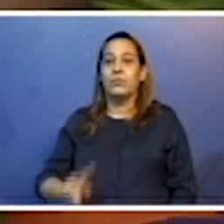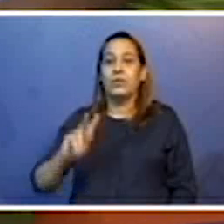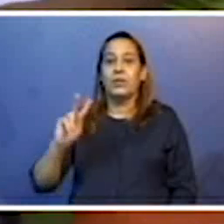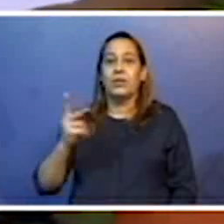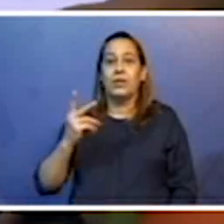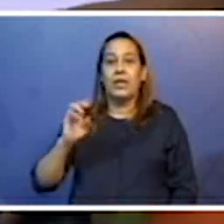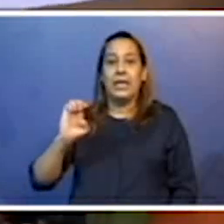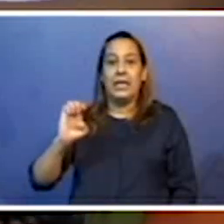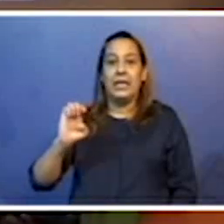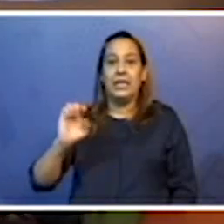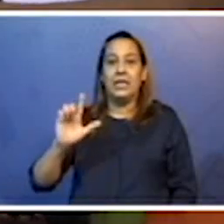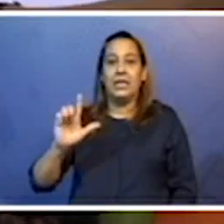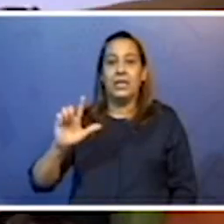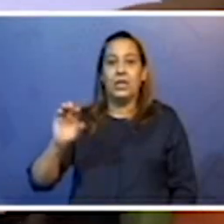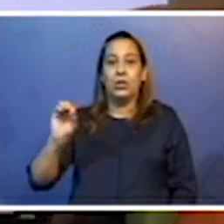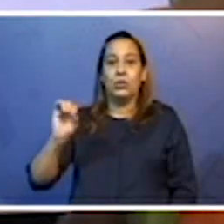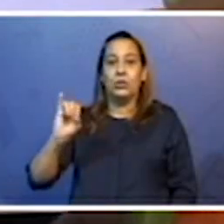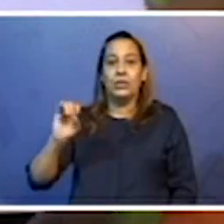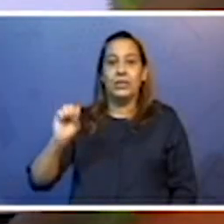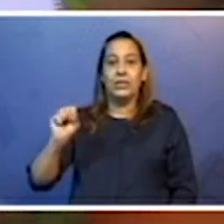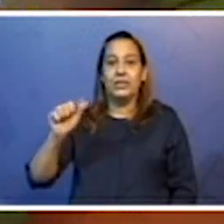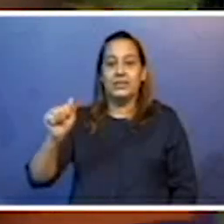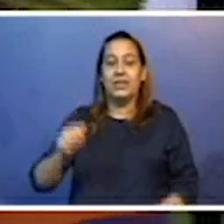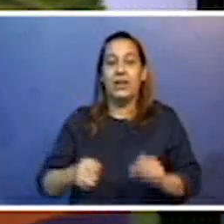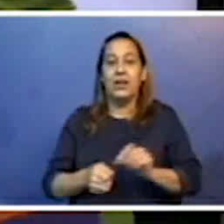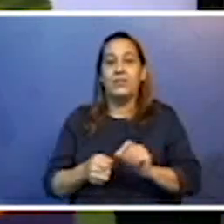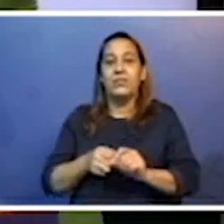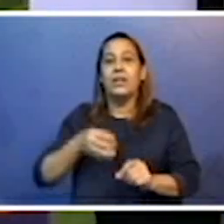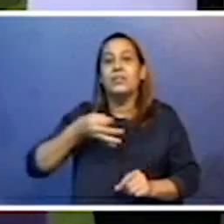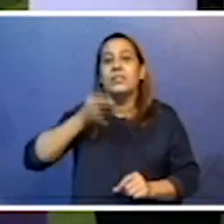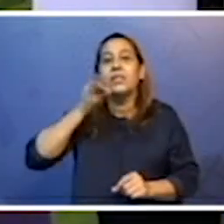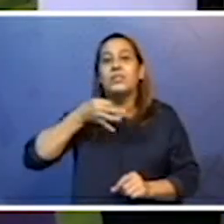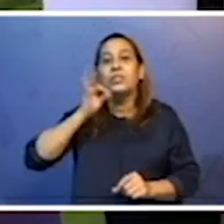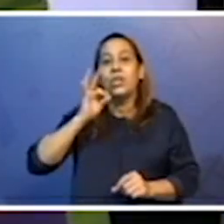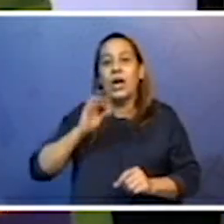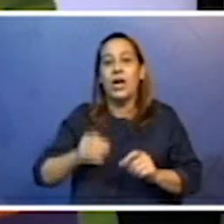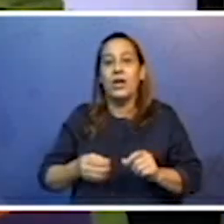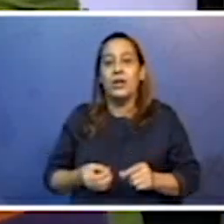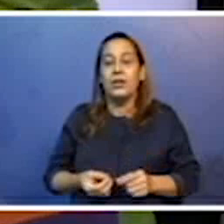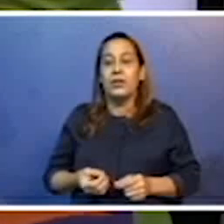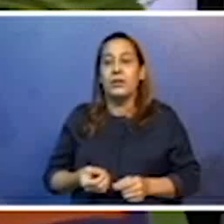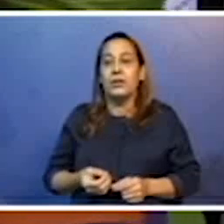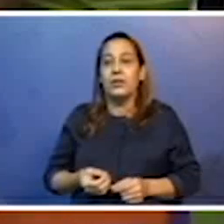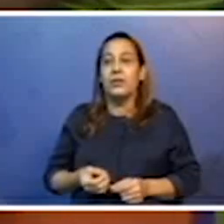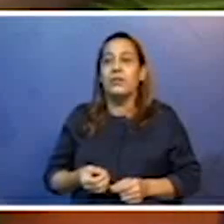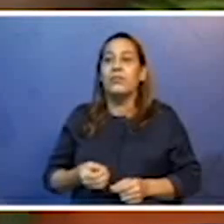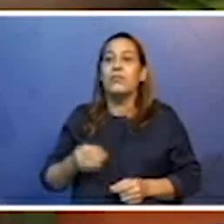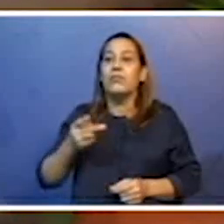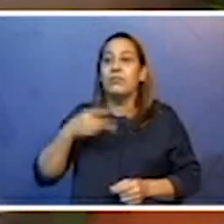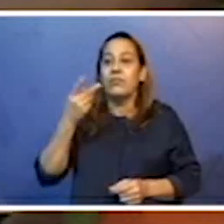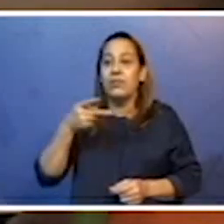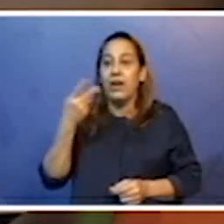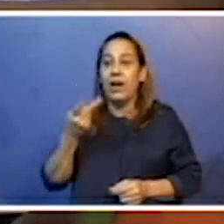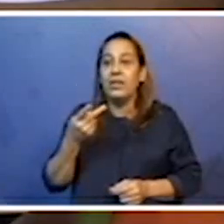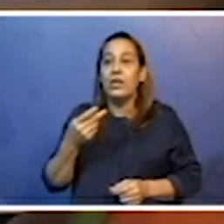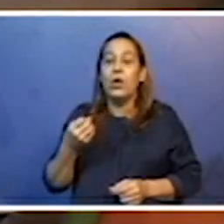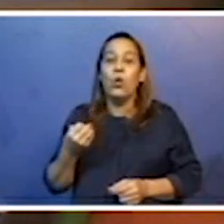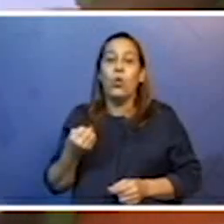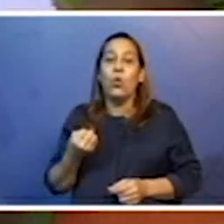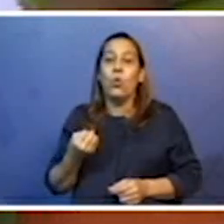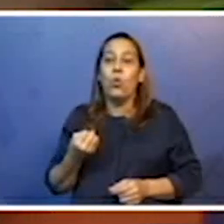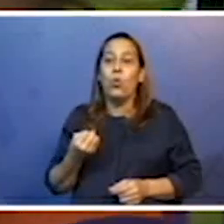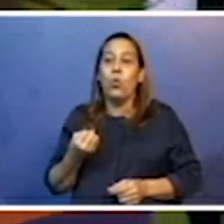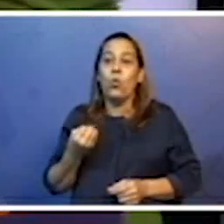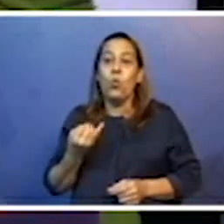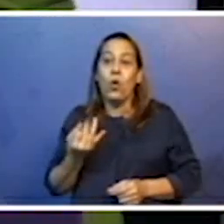Heloísa faz diariamente 1 litro de chá de hortelã para tomar durante o dia. Indique quais e quantos recipientes